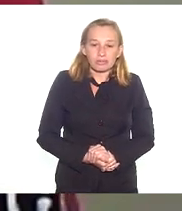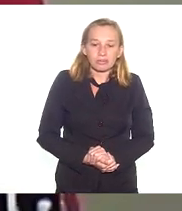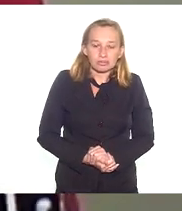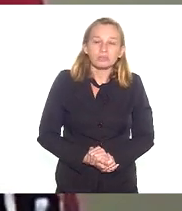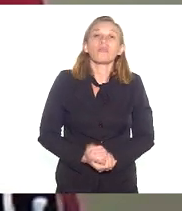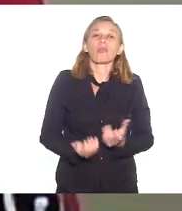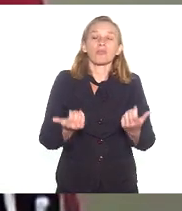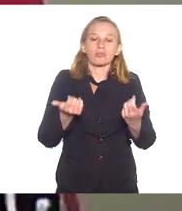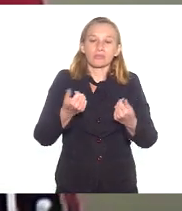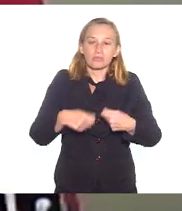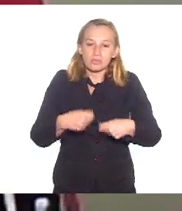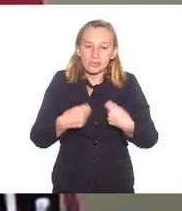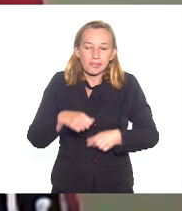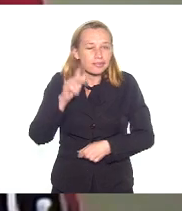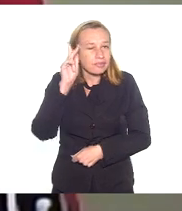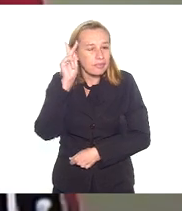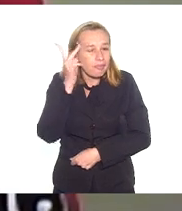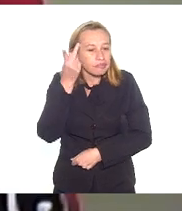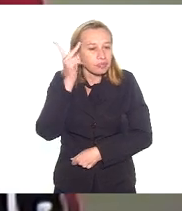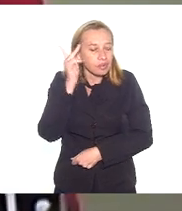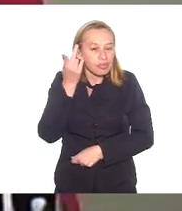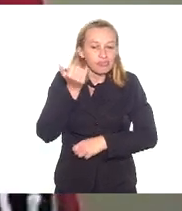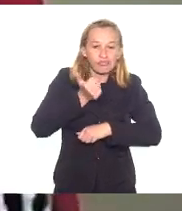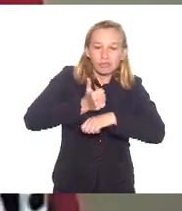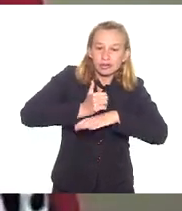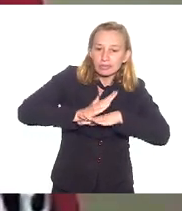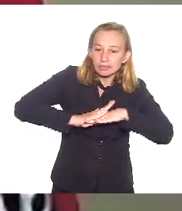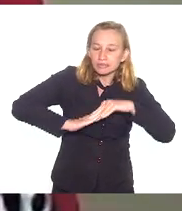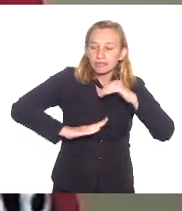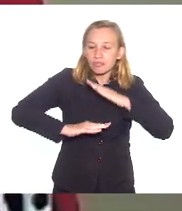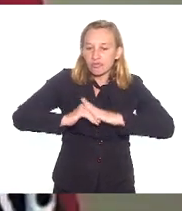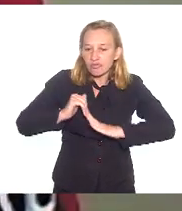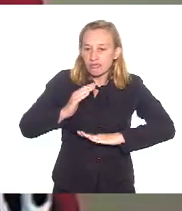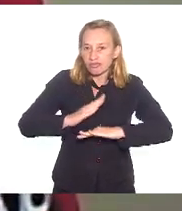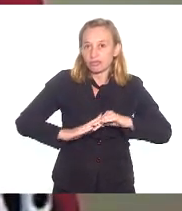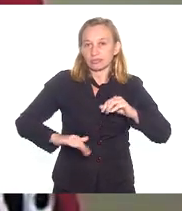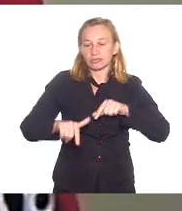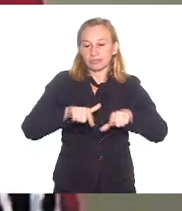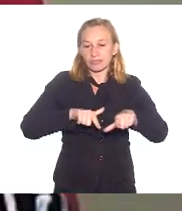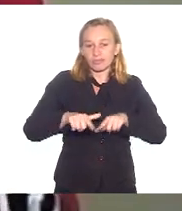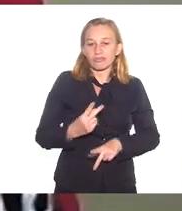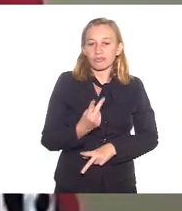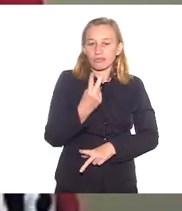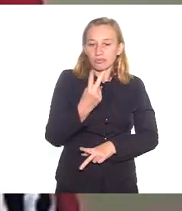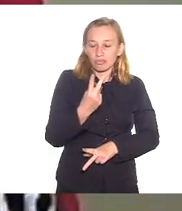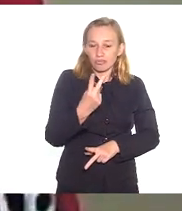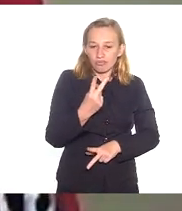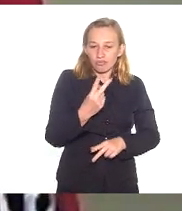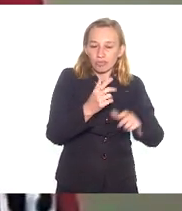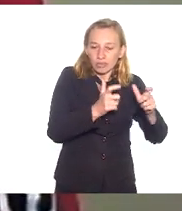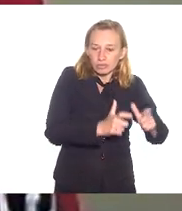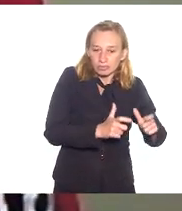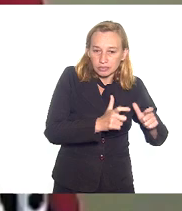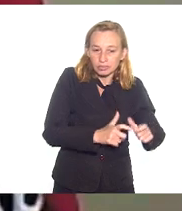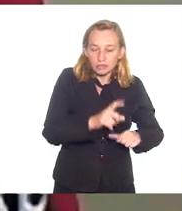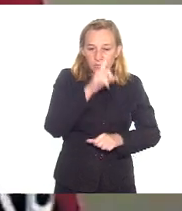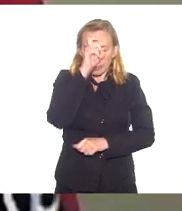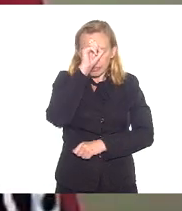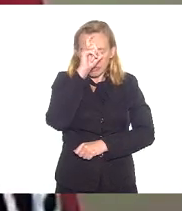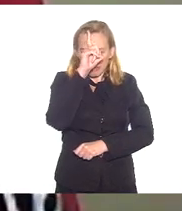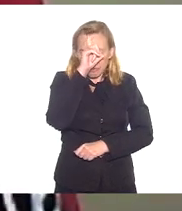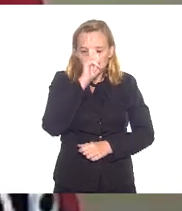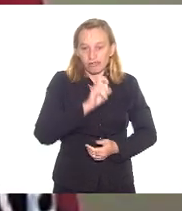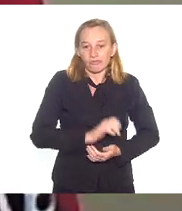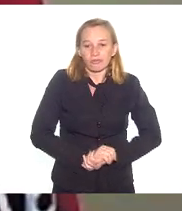uma necessidade histórica de profissionais que trabalharam em duas unidades hospitalares,